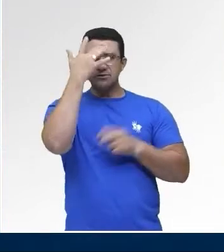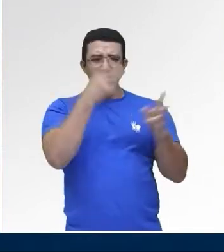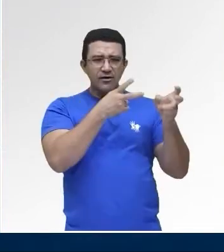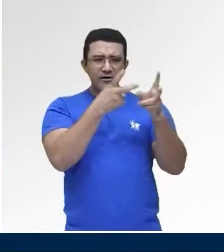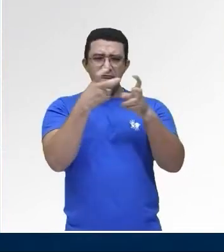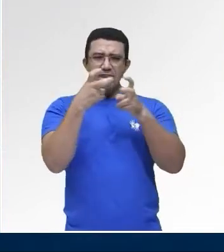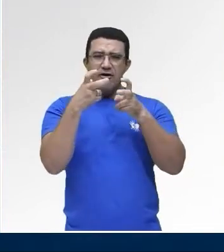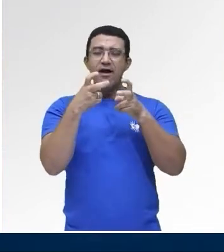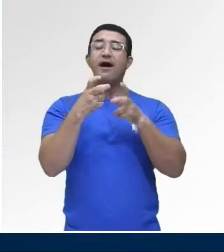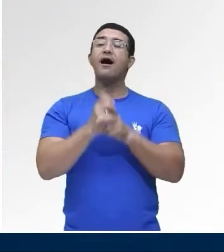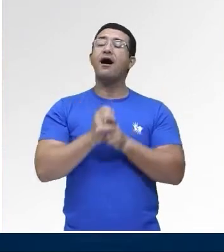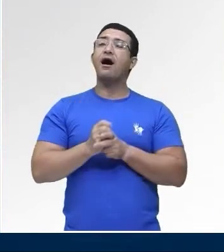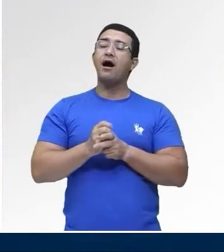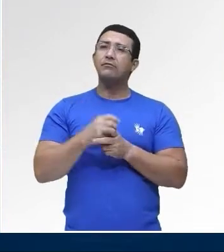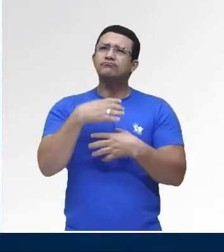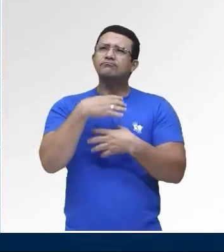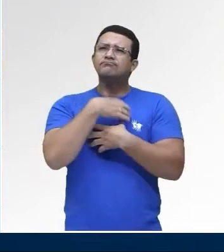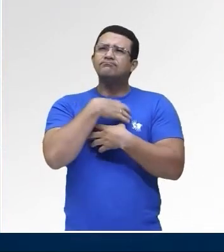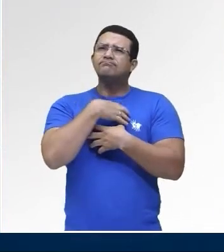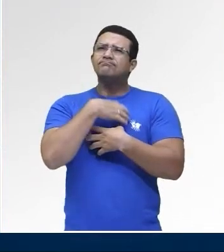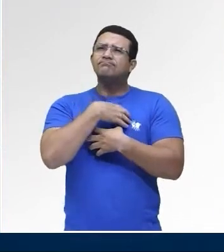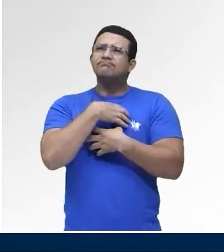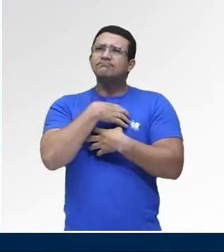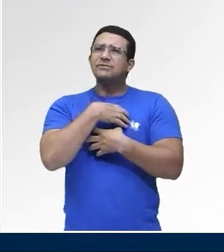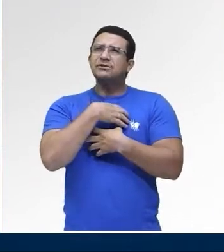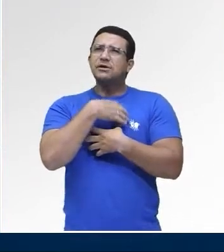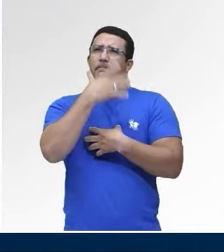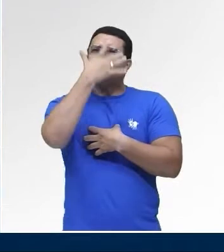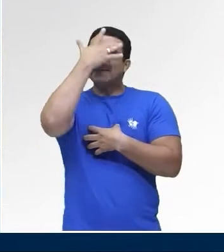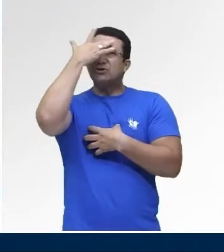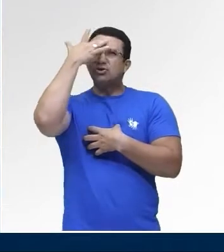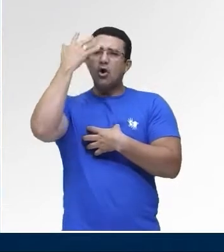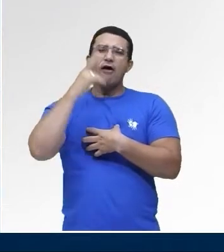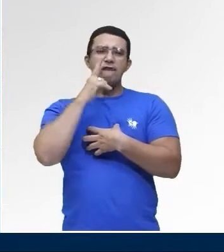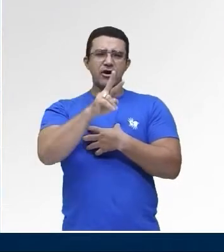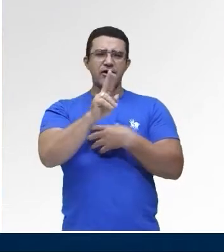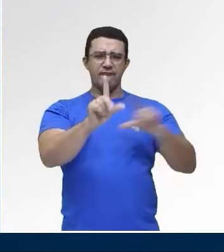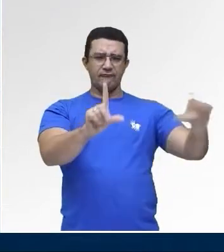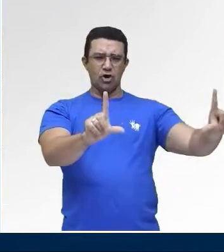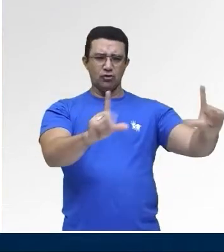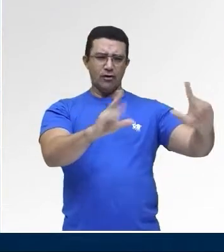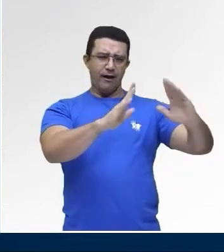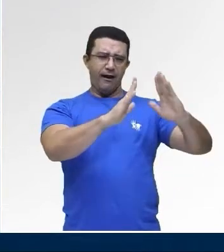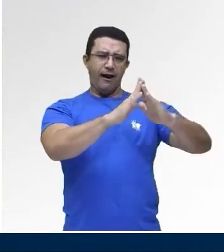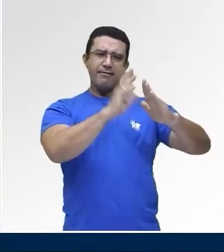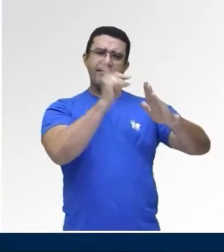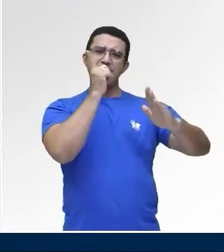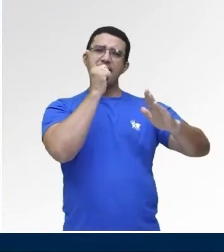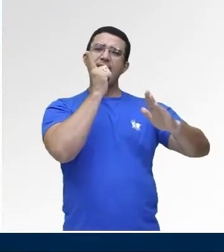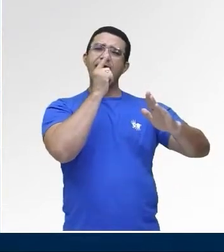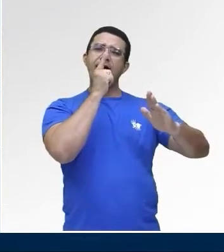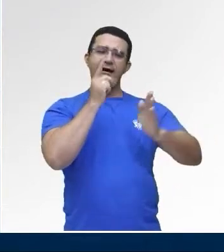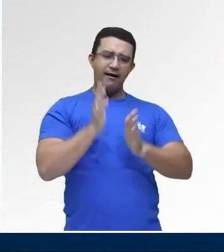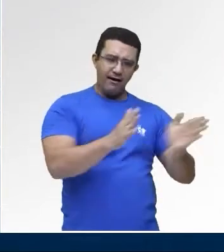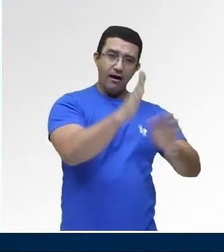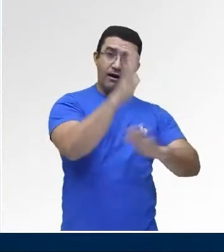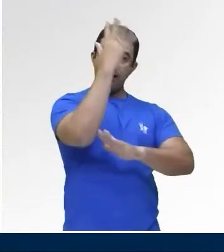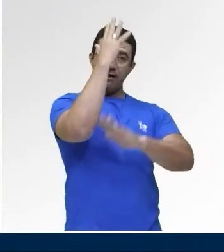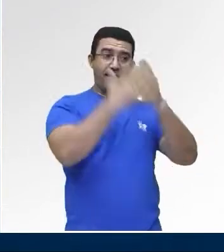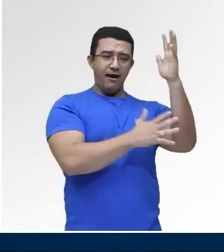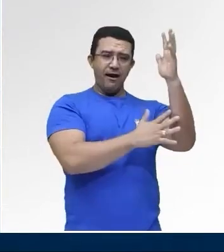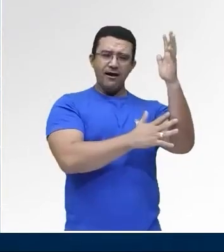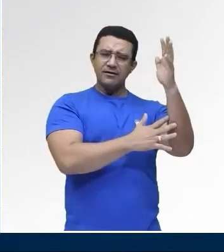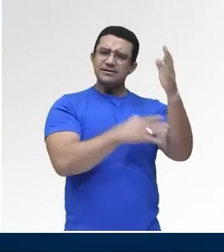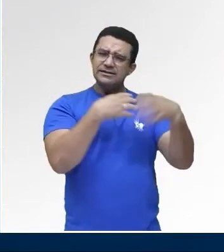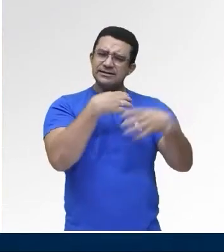despertar da sensibilidade do observador, da pessoa que está vendo essa imagem, né, porque ela te desperta algum